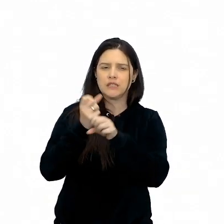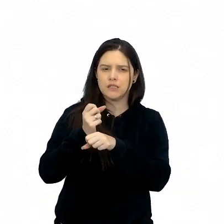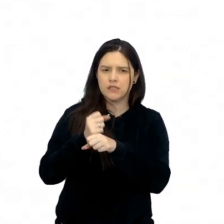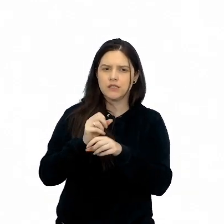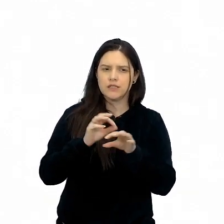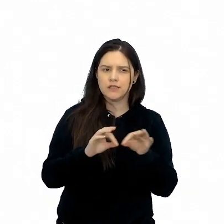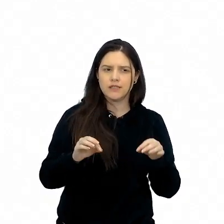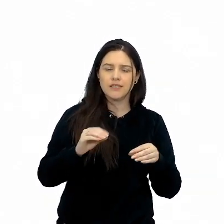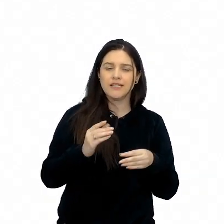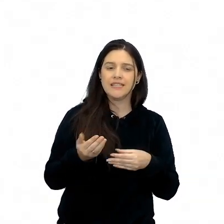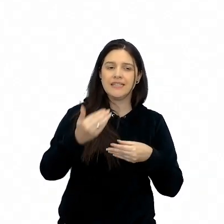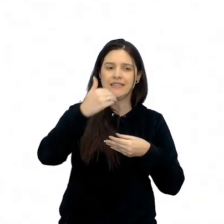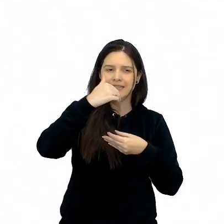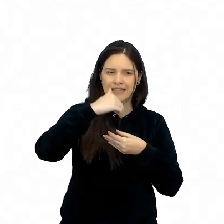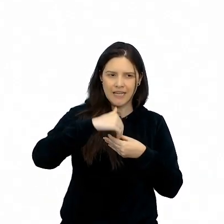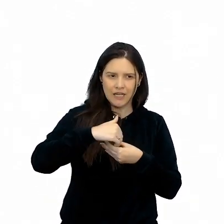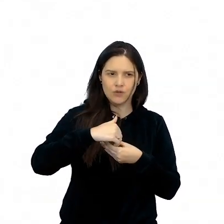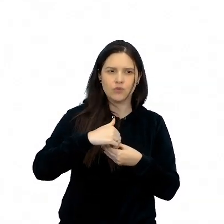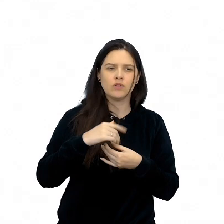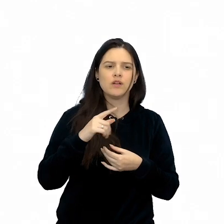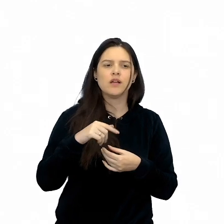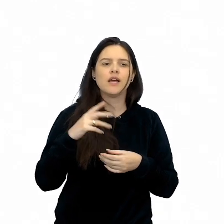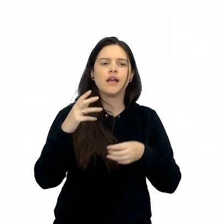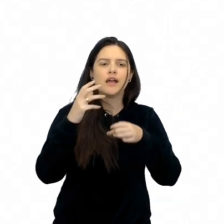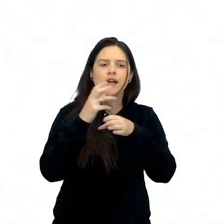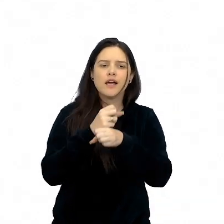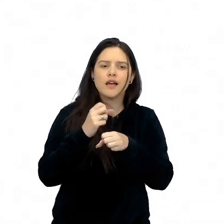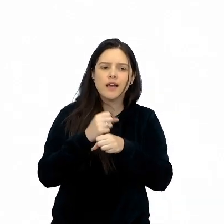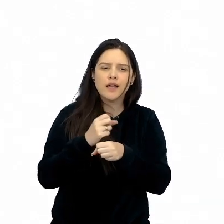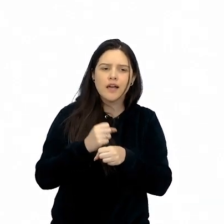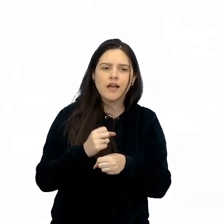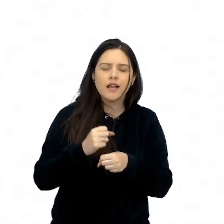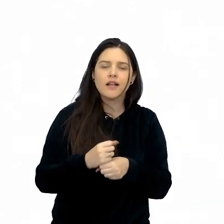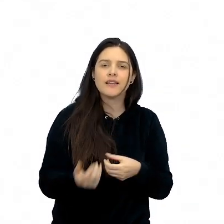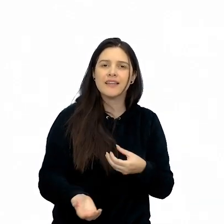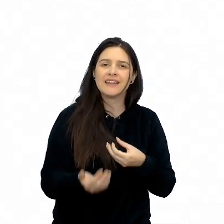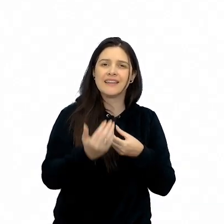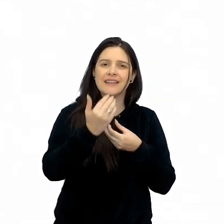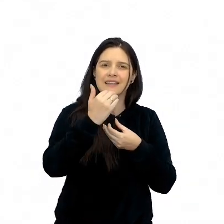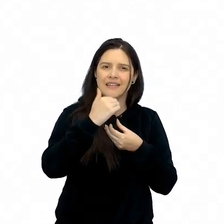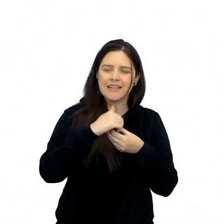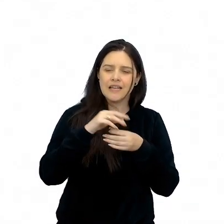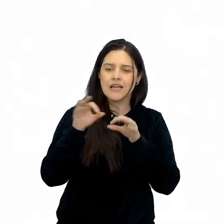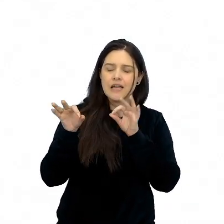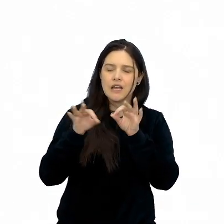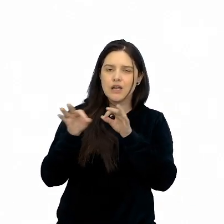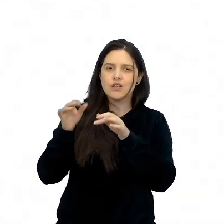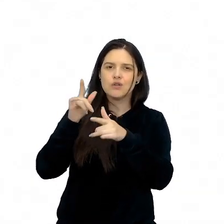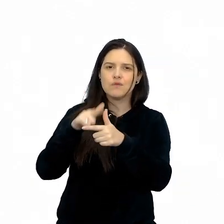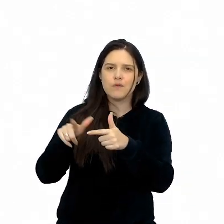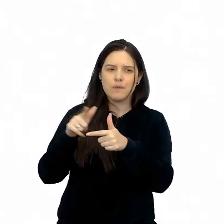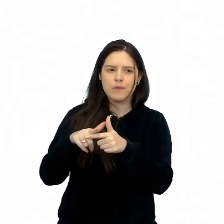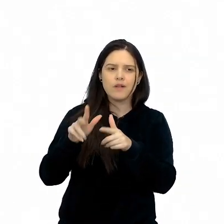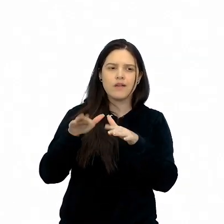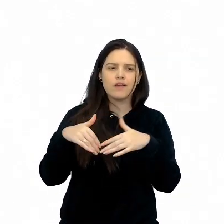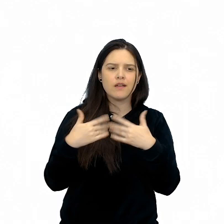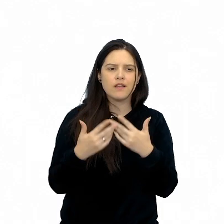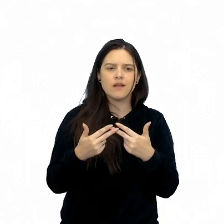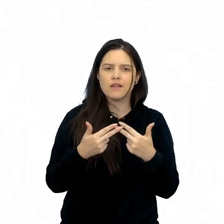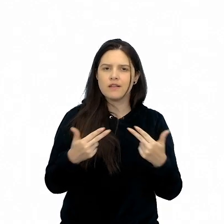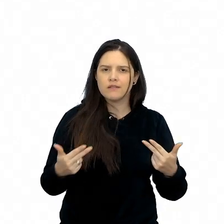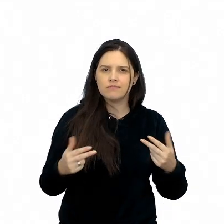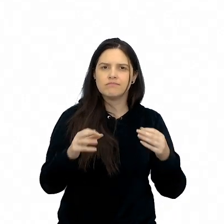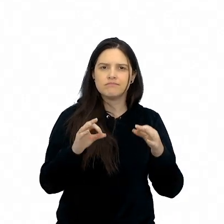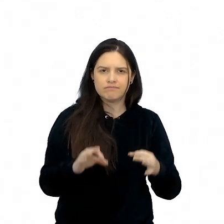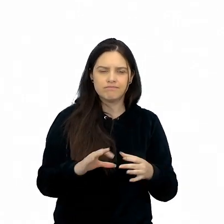de um polígono, então calcular as medidas dos ângulos internos de um polígono regular, resolver problemas envolvendo ângulos internos e externos de